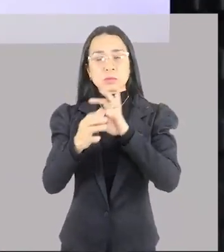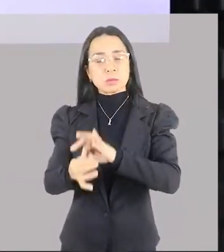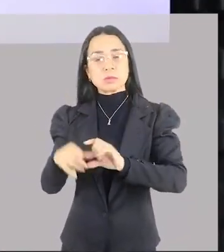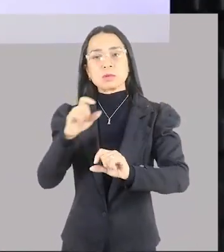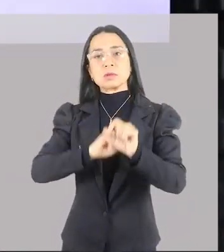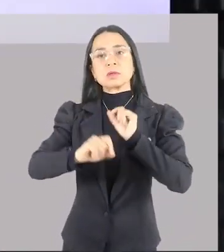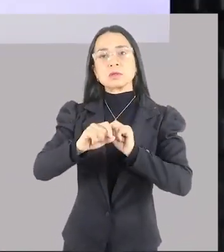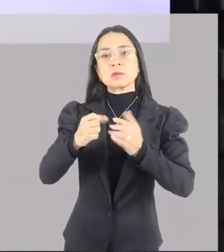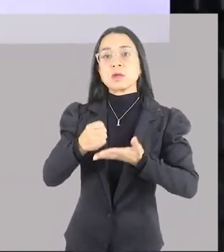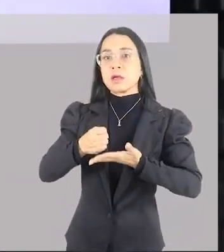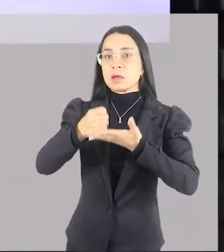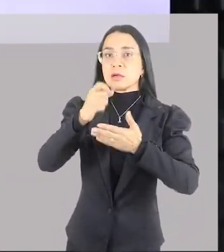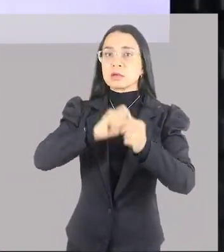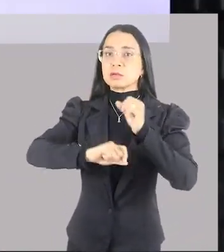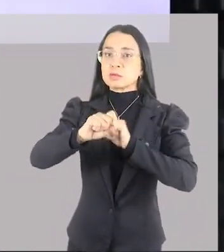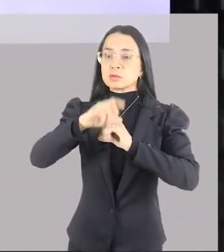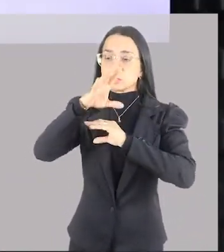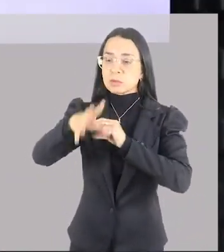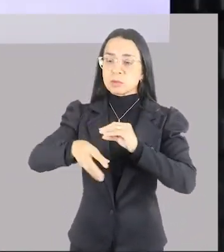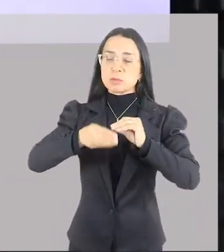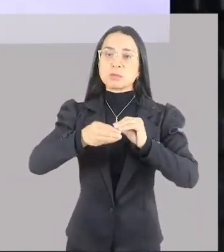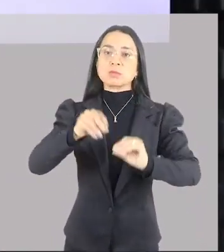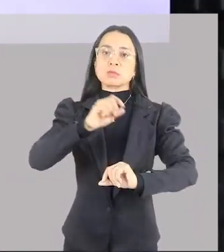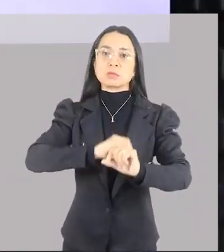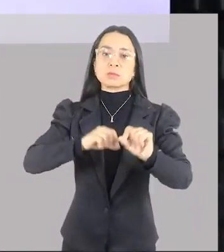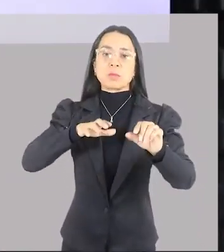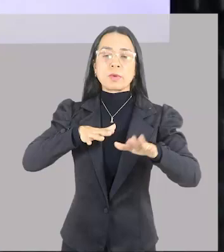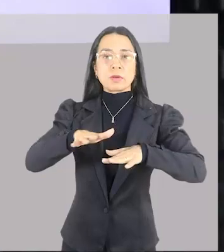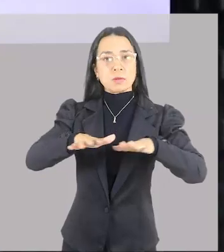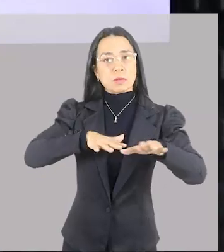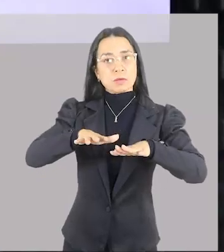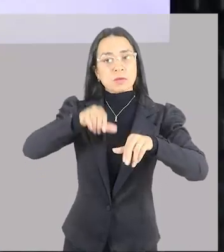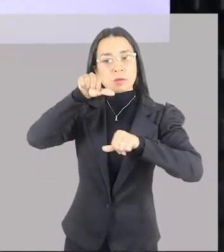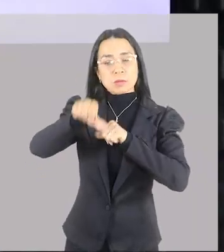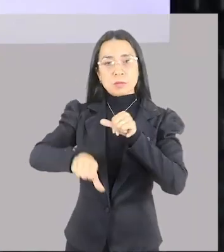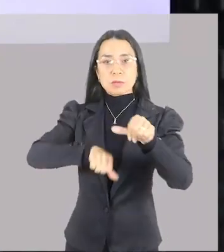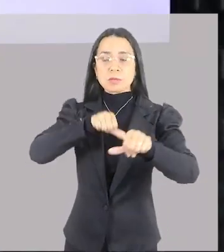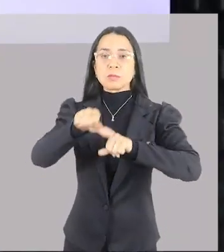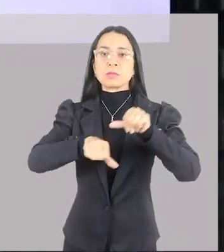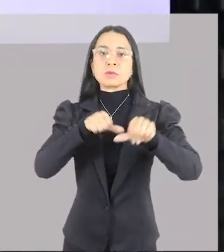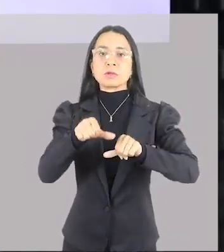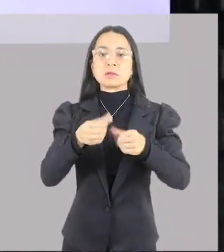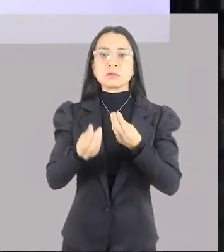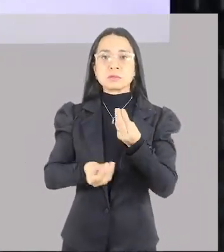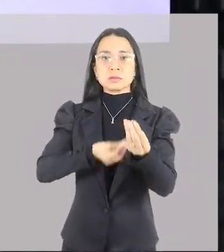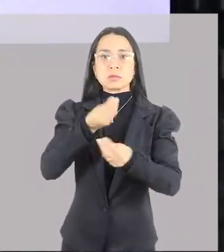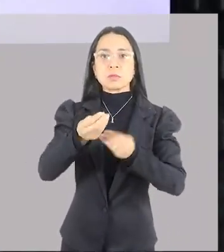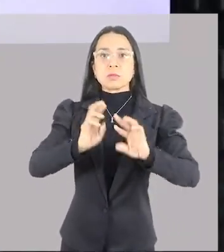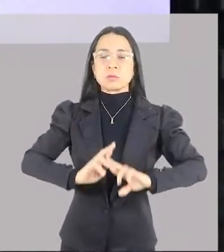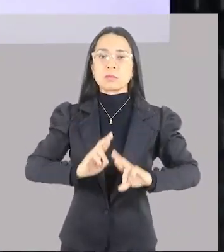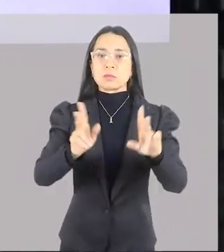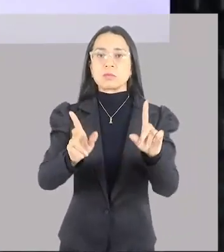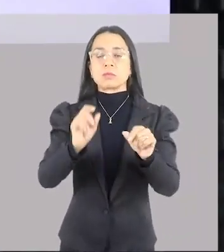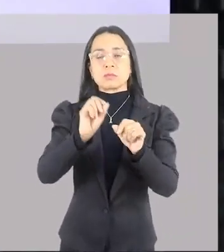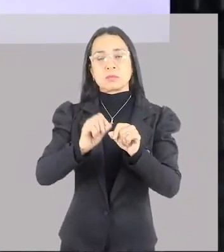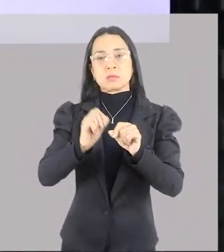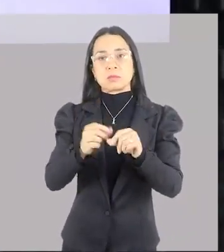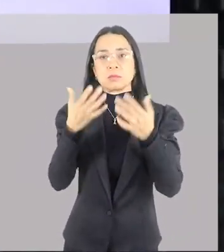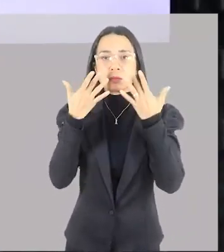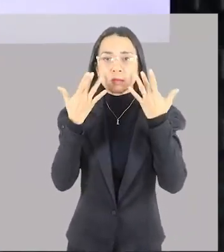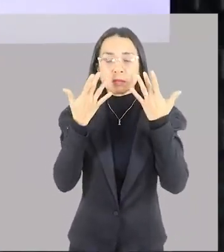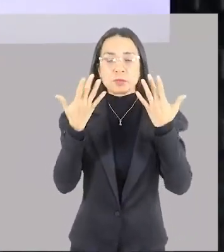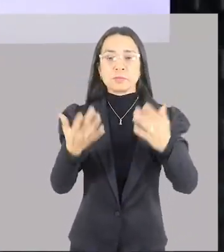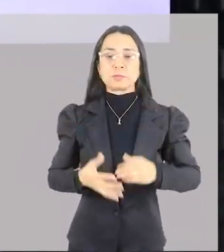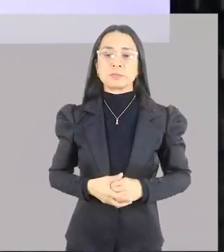eles colaboram para a manifestação de uma mudança, de uma forma diferente do fazer